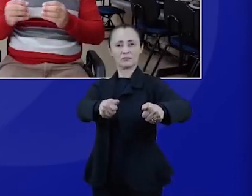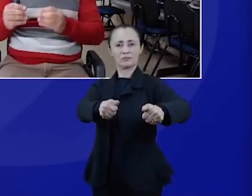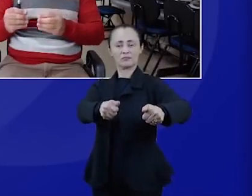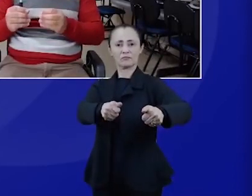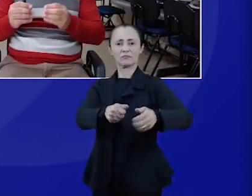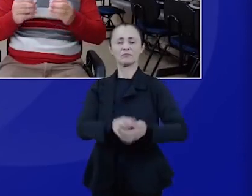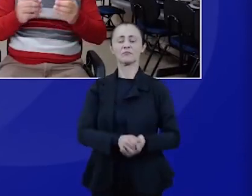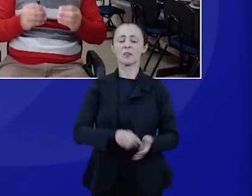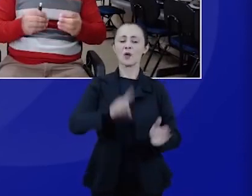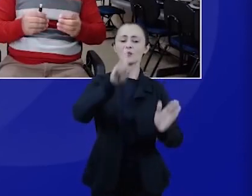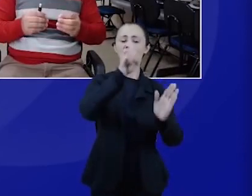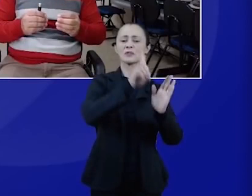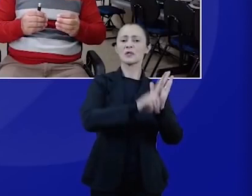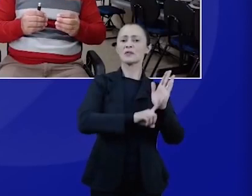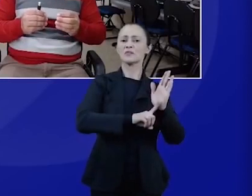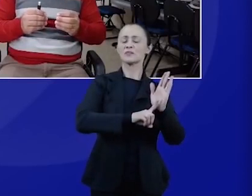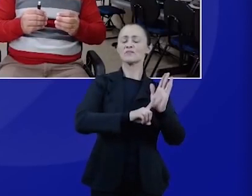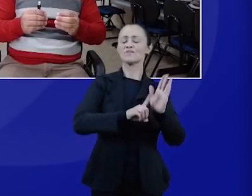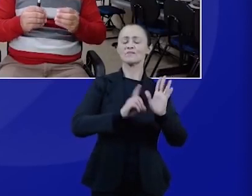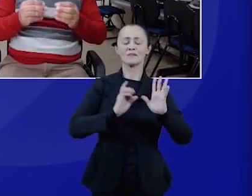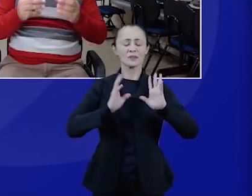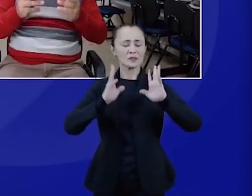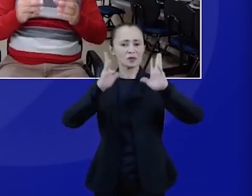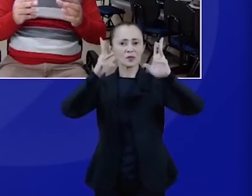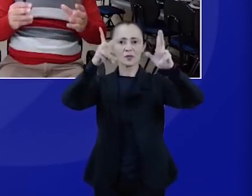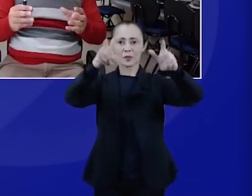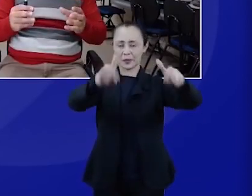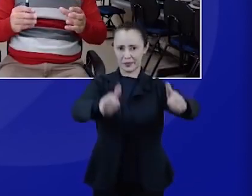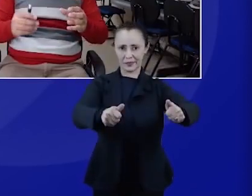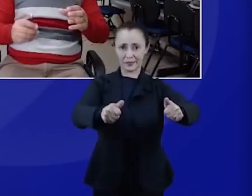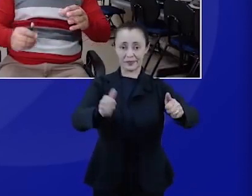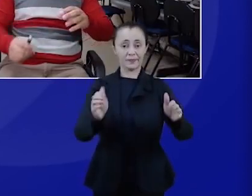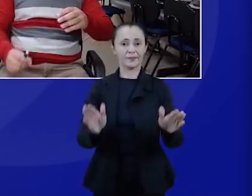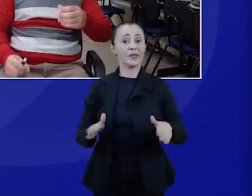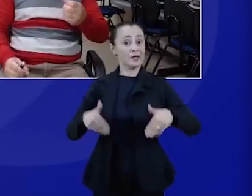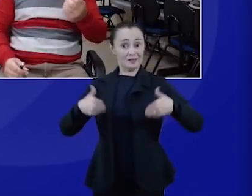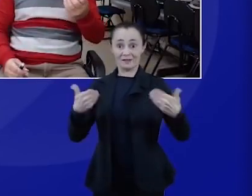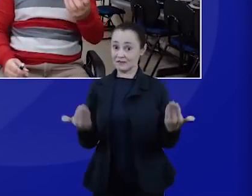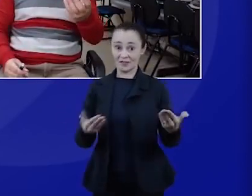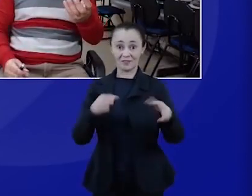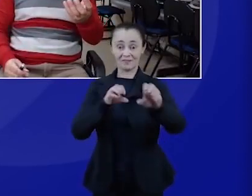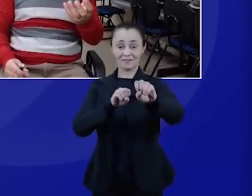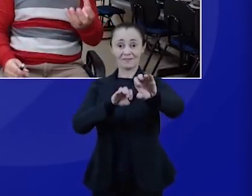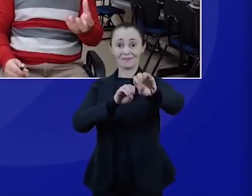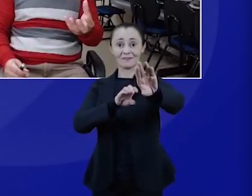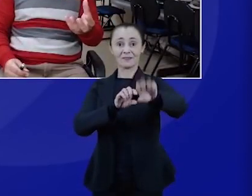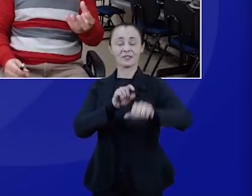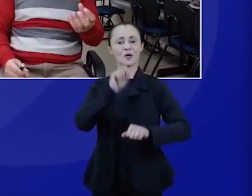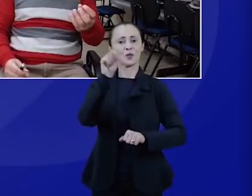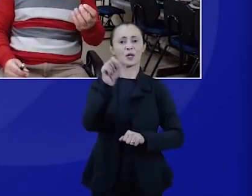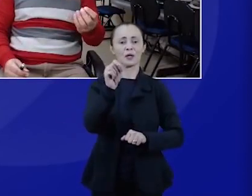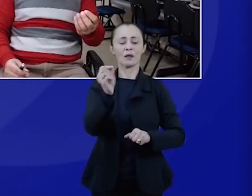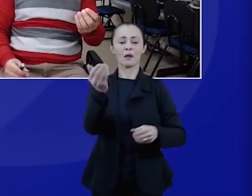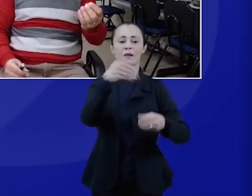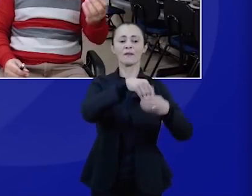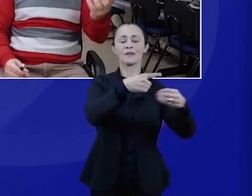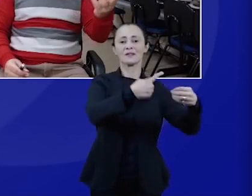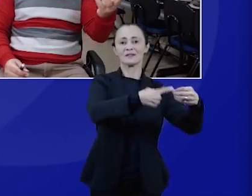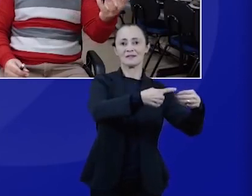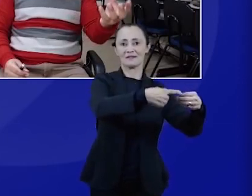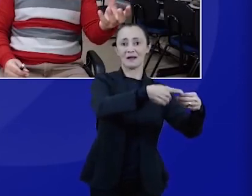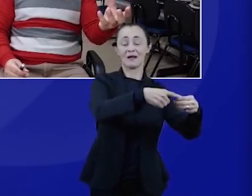Educação é um direito de todos. Sendo assim, a educação ela está na cidade e